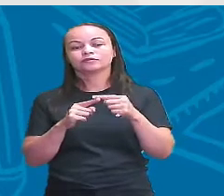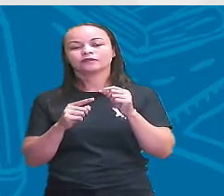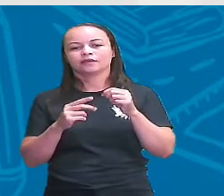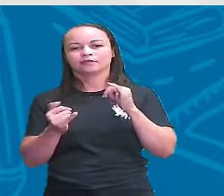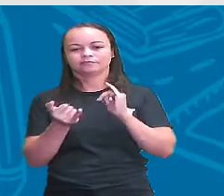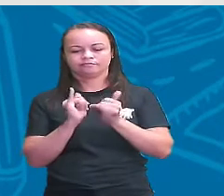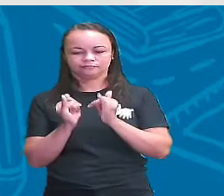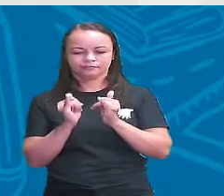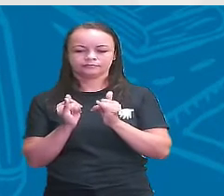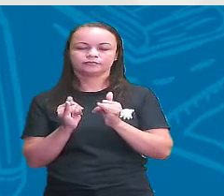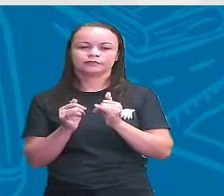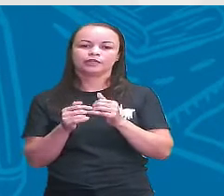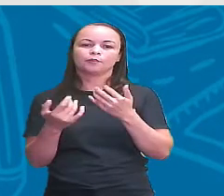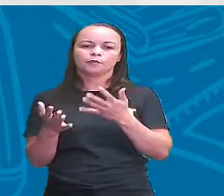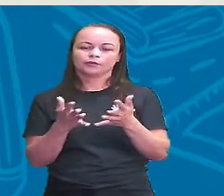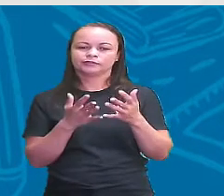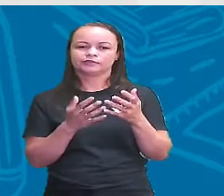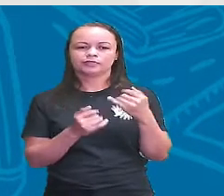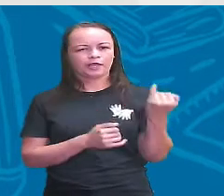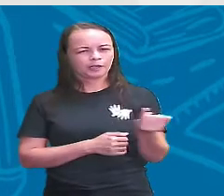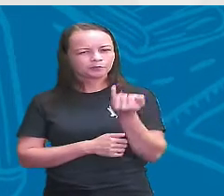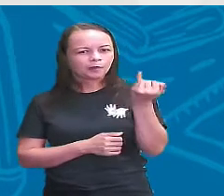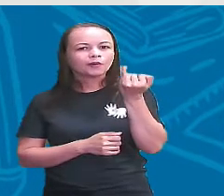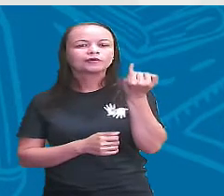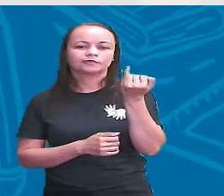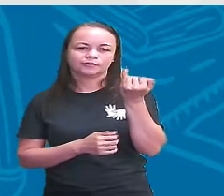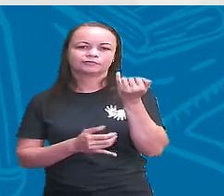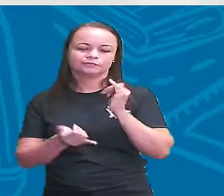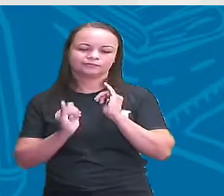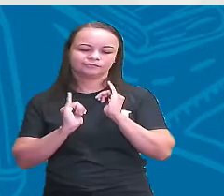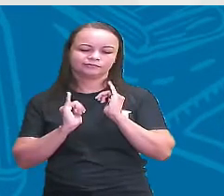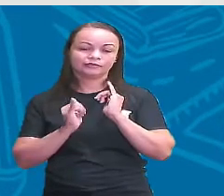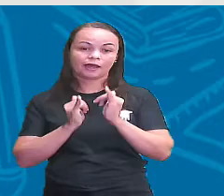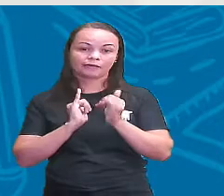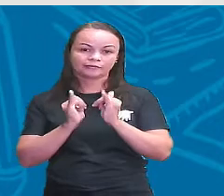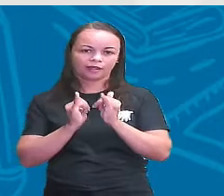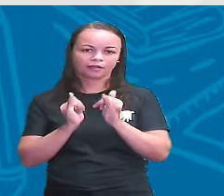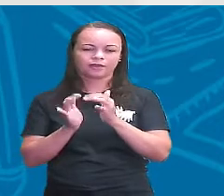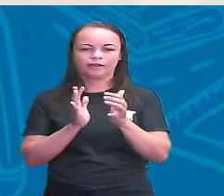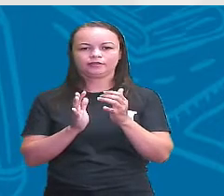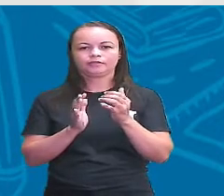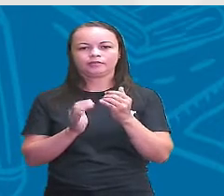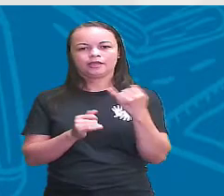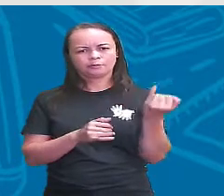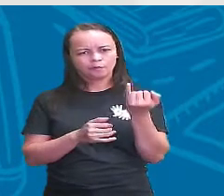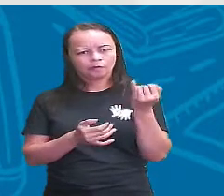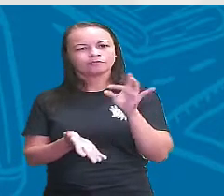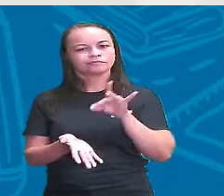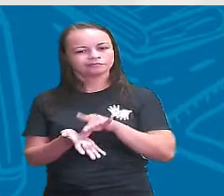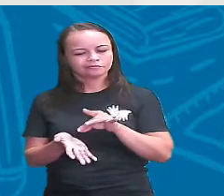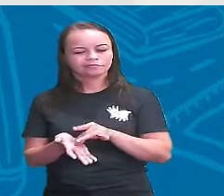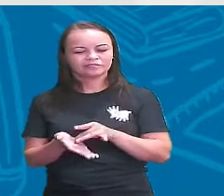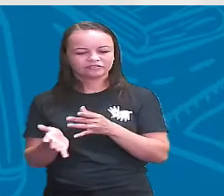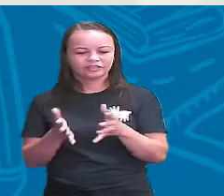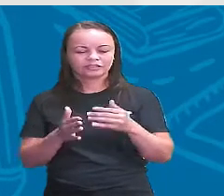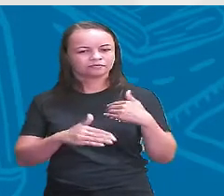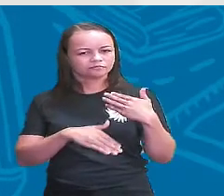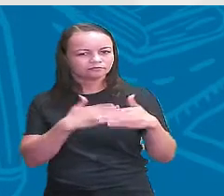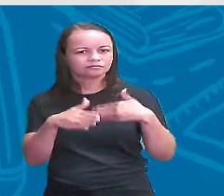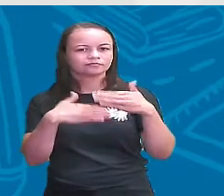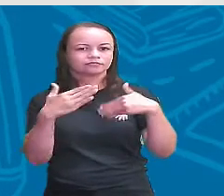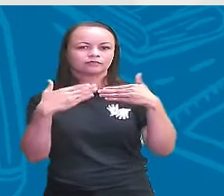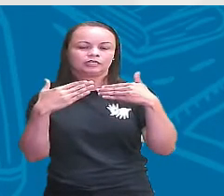pode-se dizer que realmente a internet ela foi importante, ela é importante, na verdade, e decisiva para a nossa